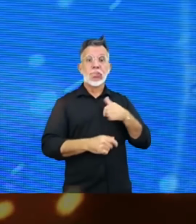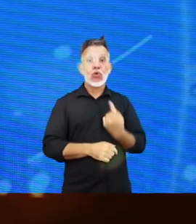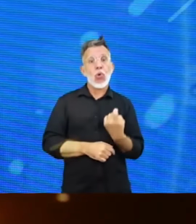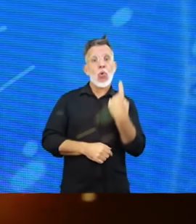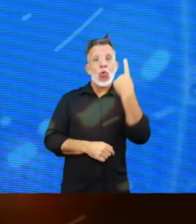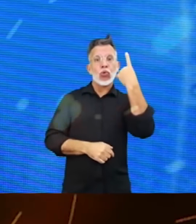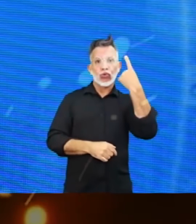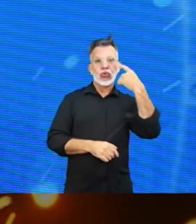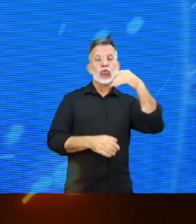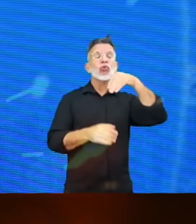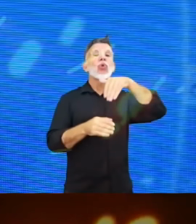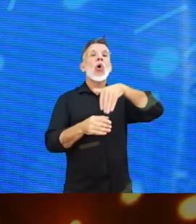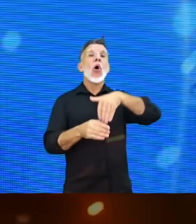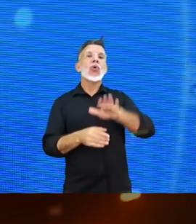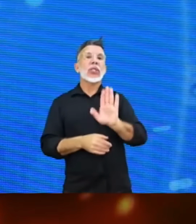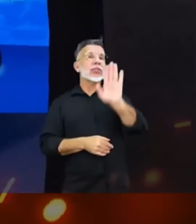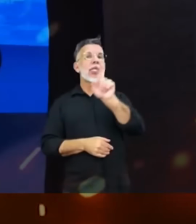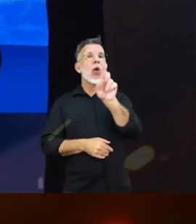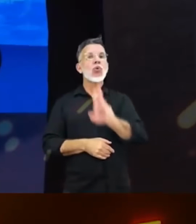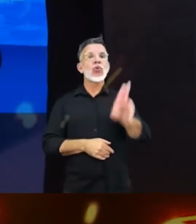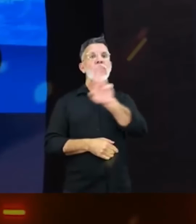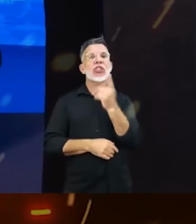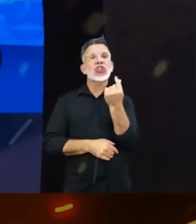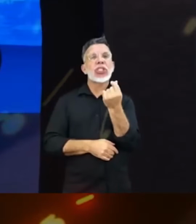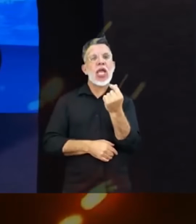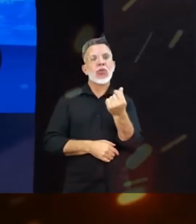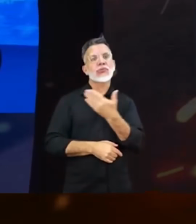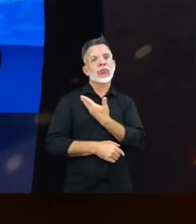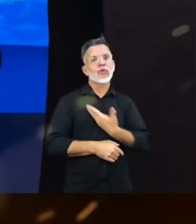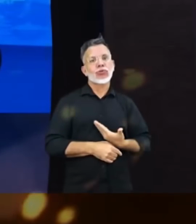usa dinheiro público é 28